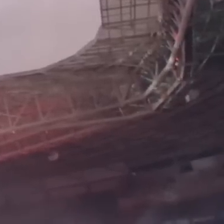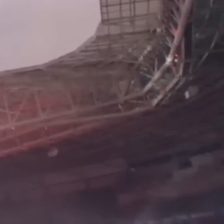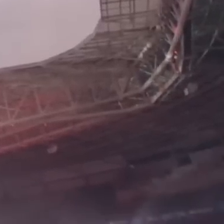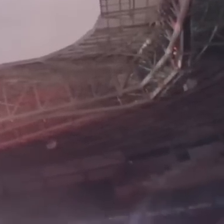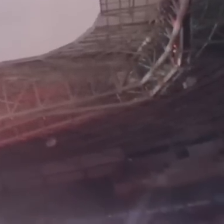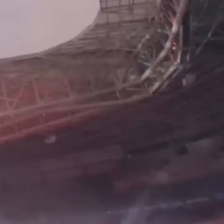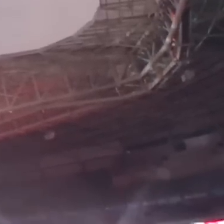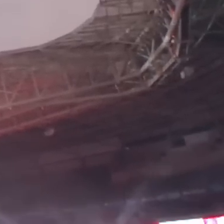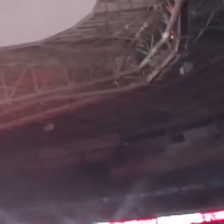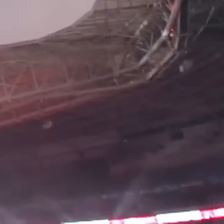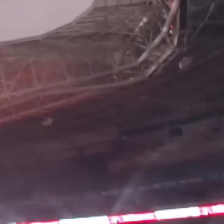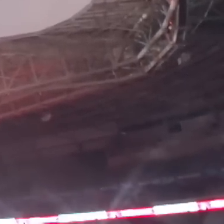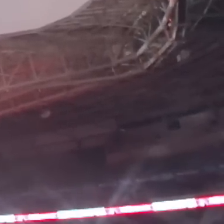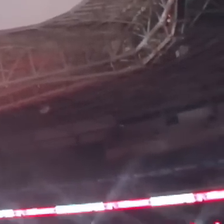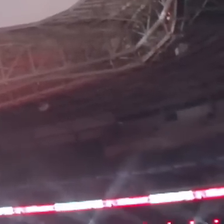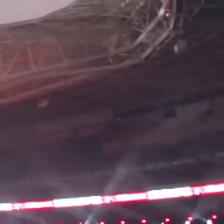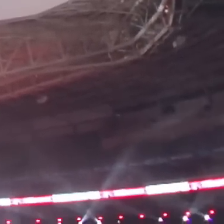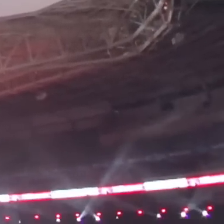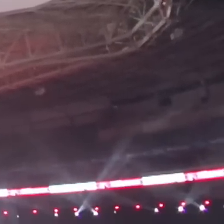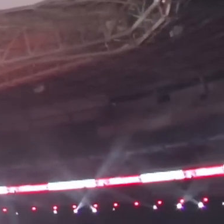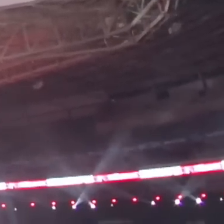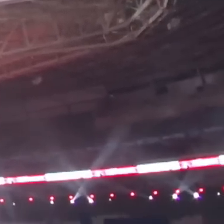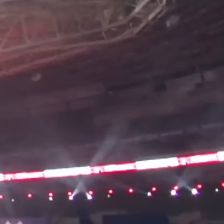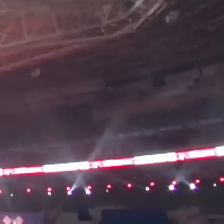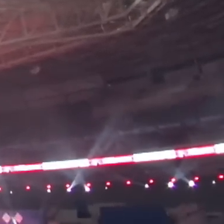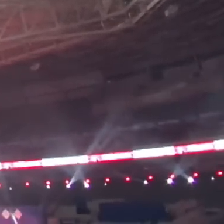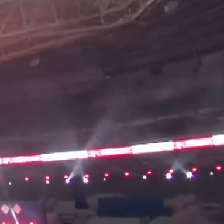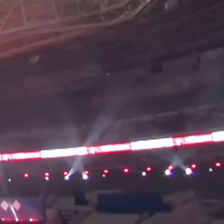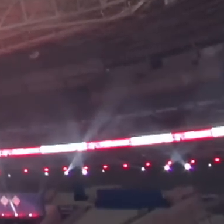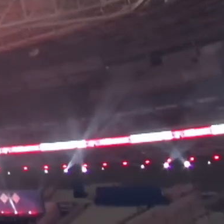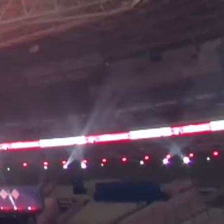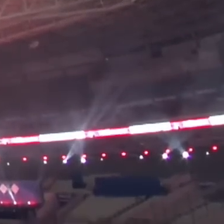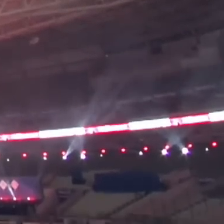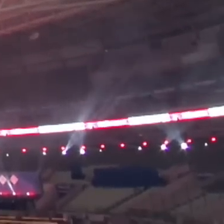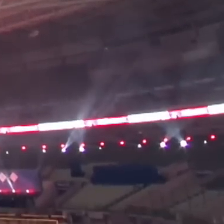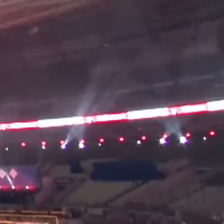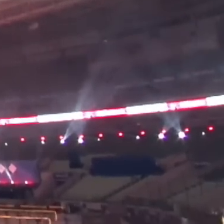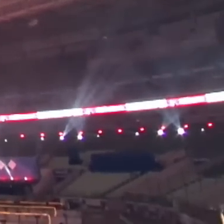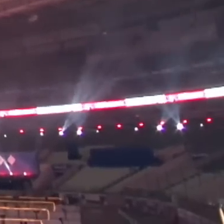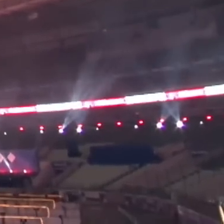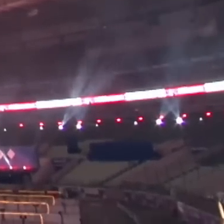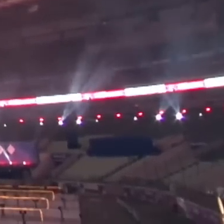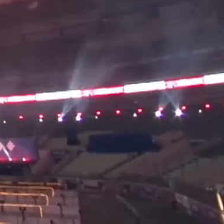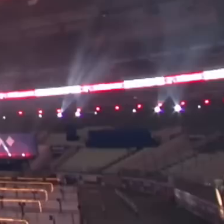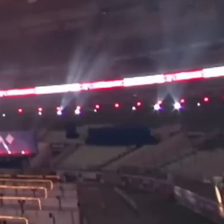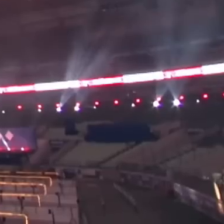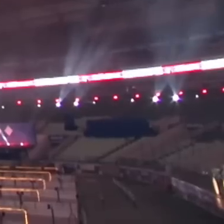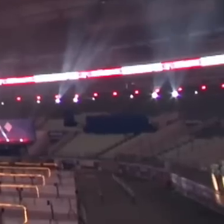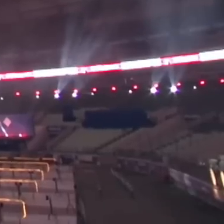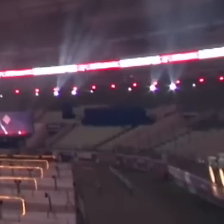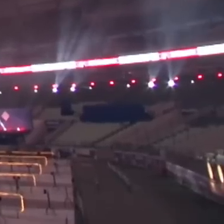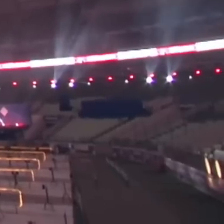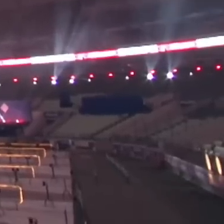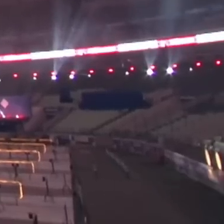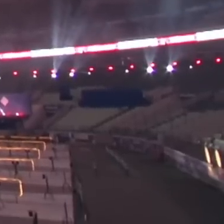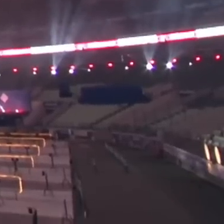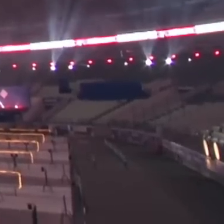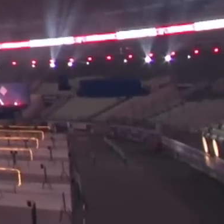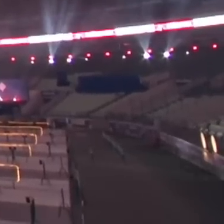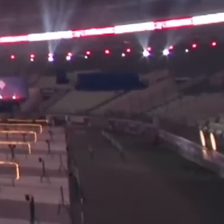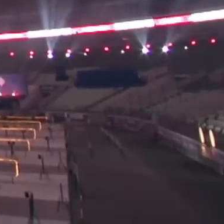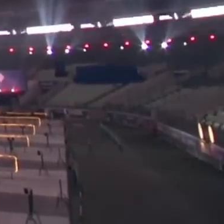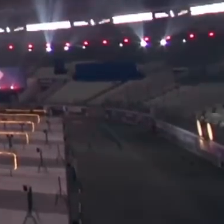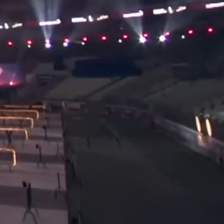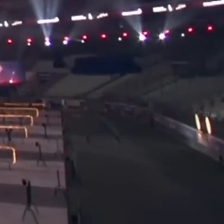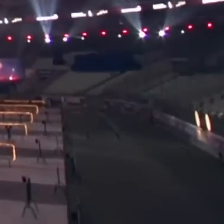O escravo não tem direito a nada, ele não é herdeiro de nada. Mas o filho herda todas as coisas. O filho também